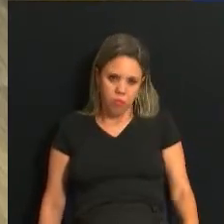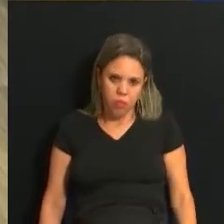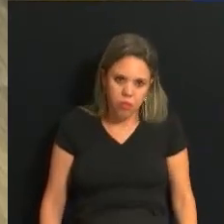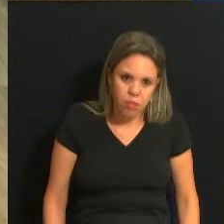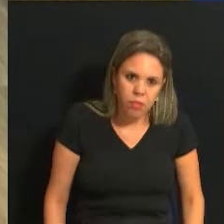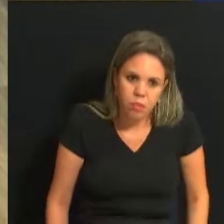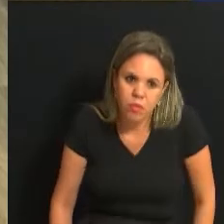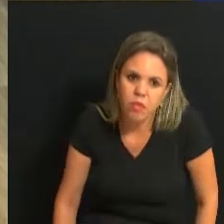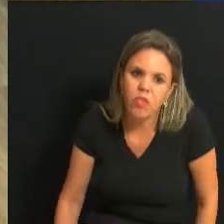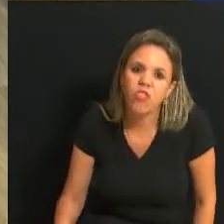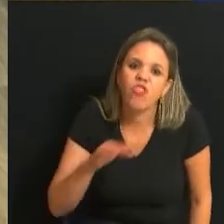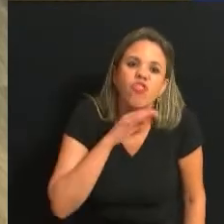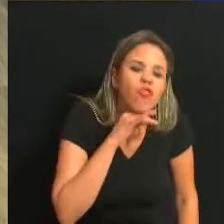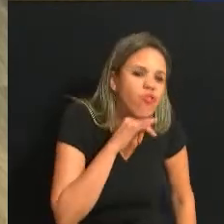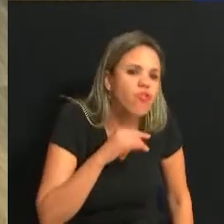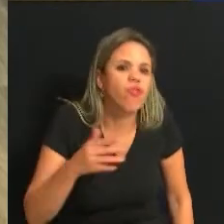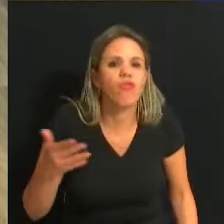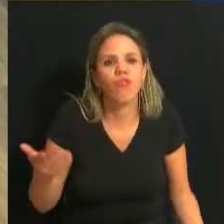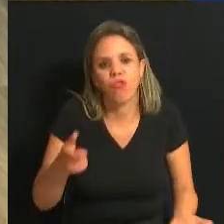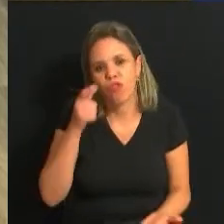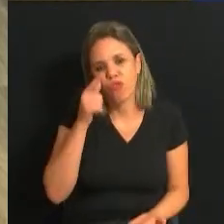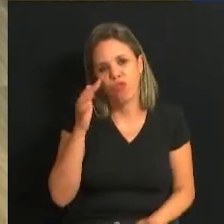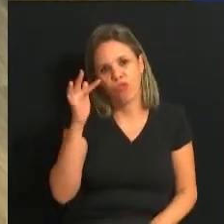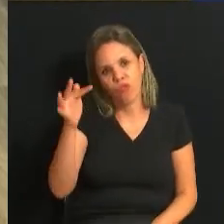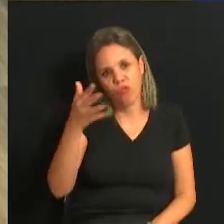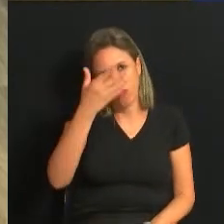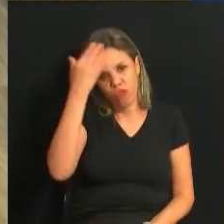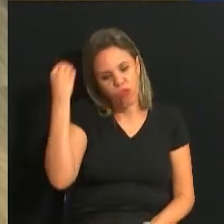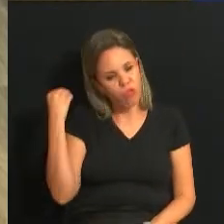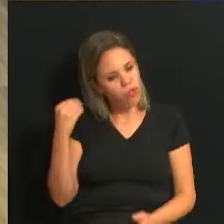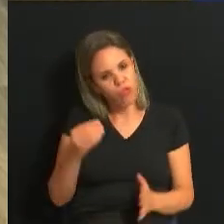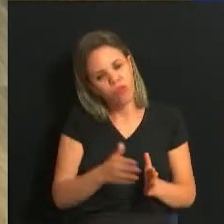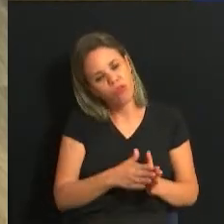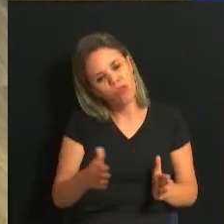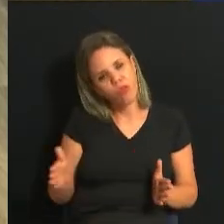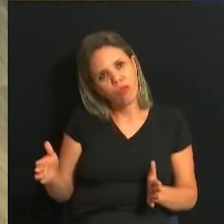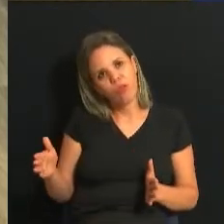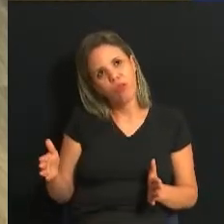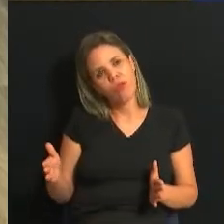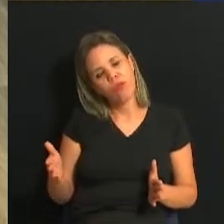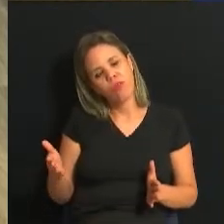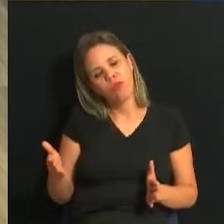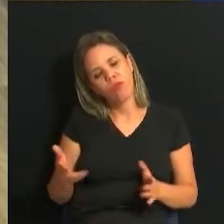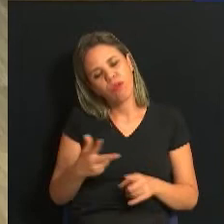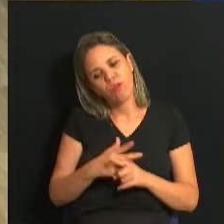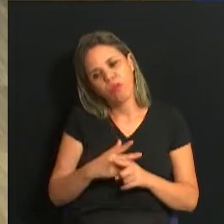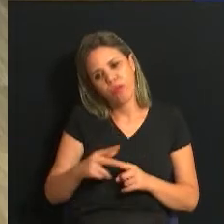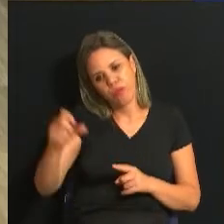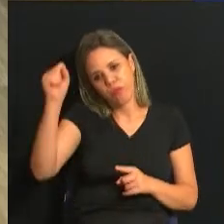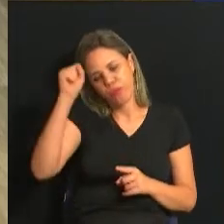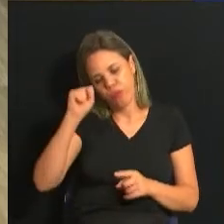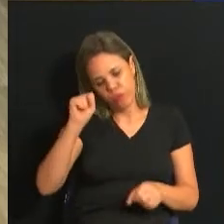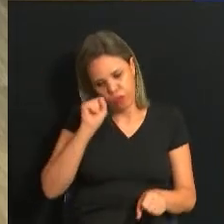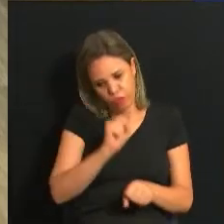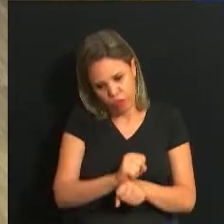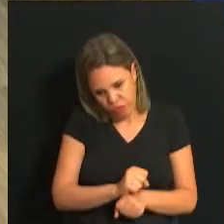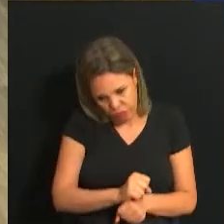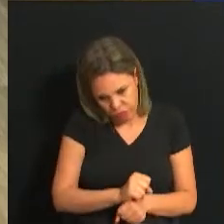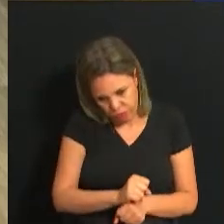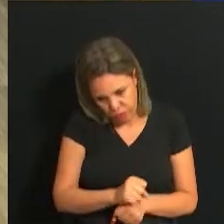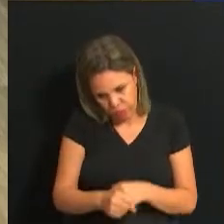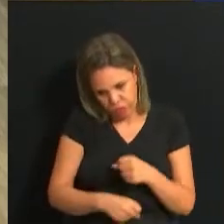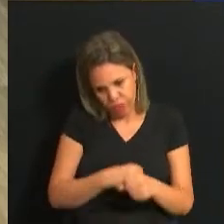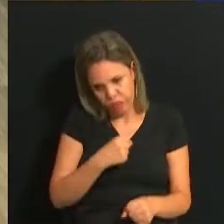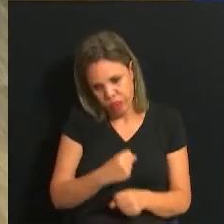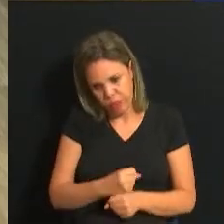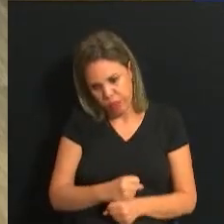coisa ruim agora e eu quero olhar para frente e esquecer esse período. Como é que a gente sai, esperando que a gente saia este ano da